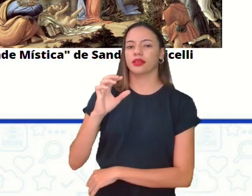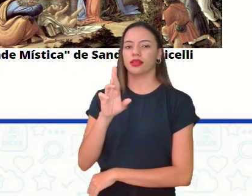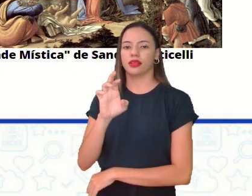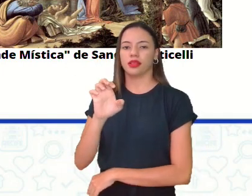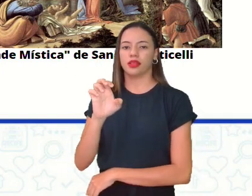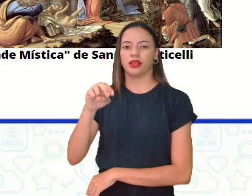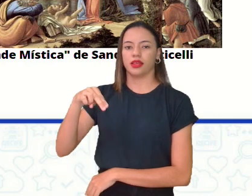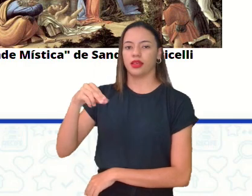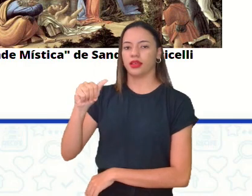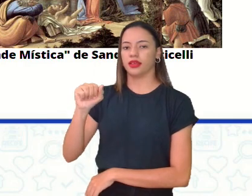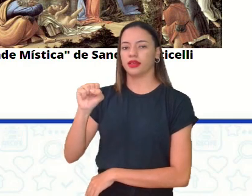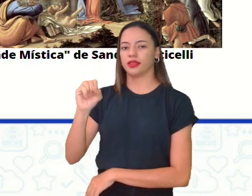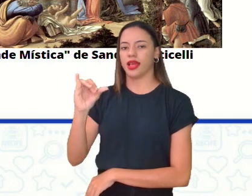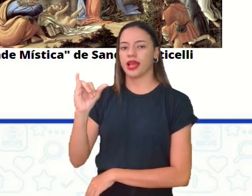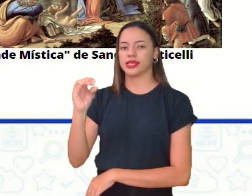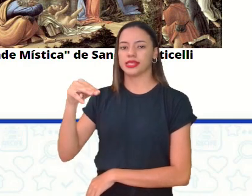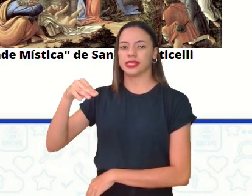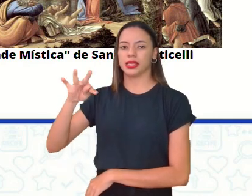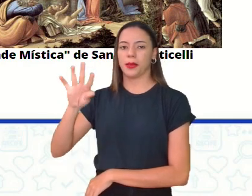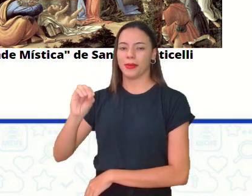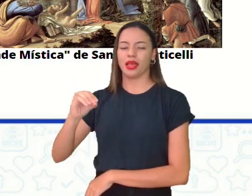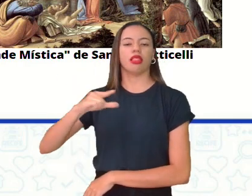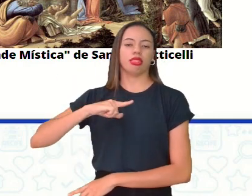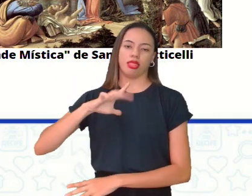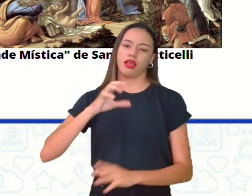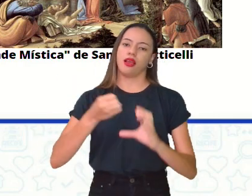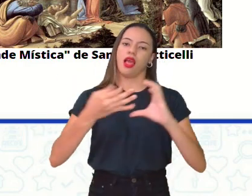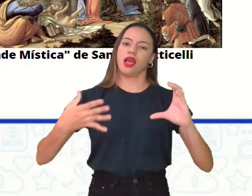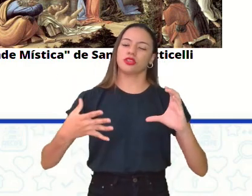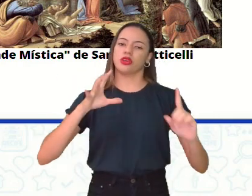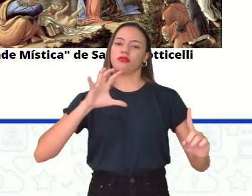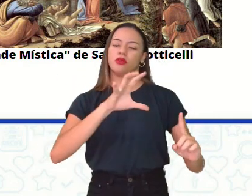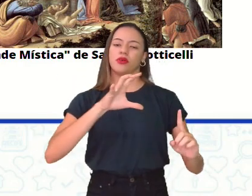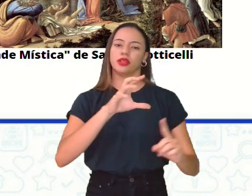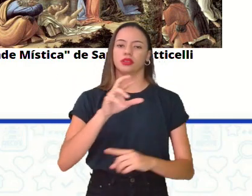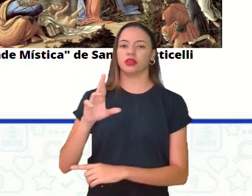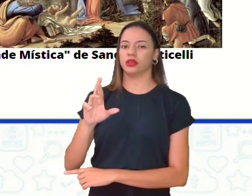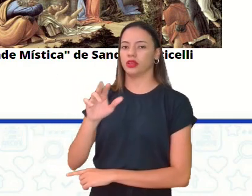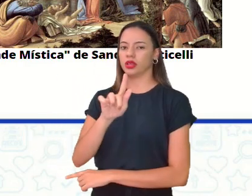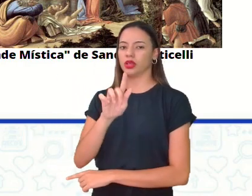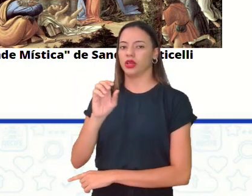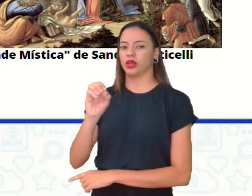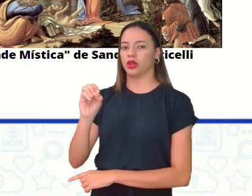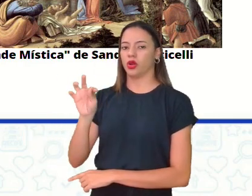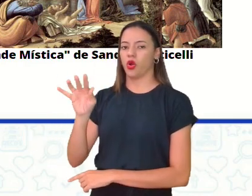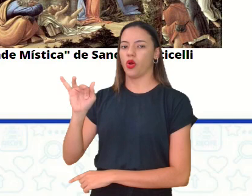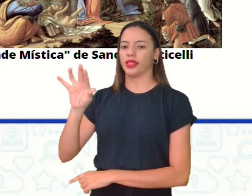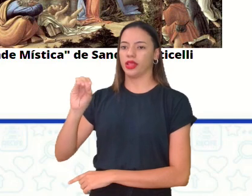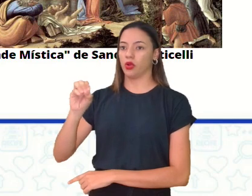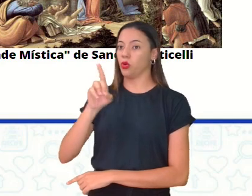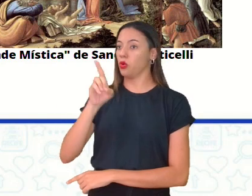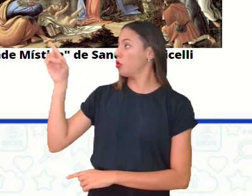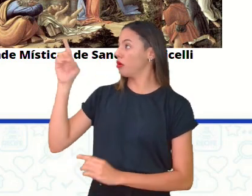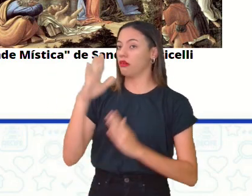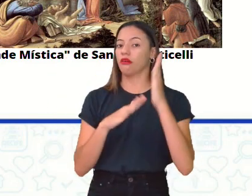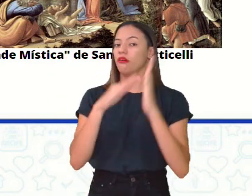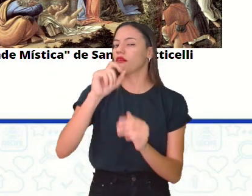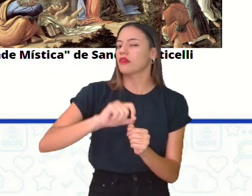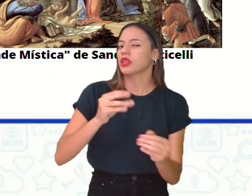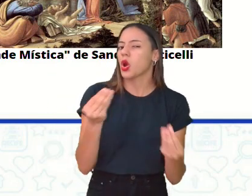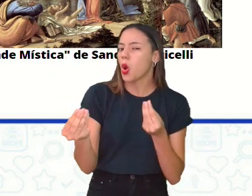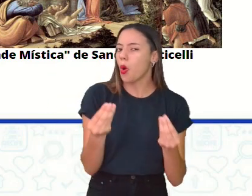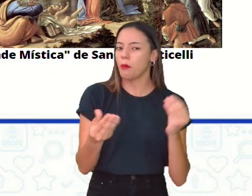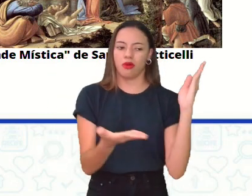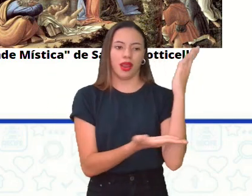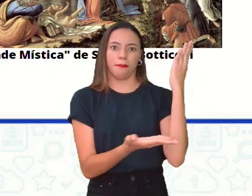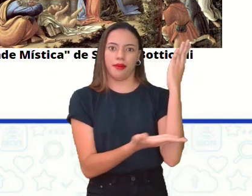período gótico. Então, essa pintura ela foi feita na madeira, no retábulo de madeira. Eu já tenho falado para vocês em